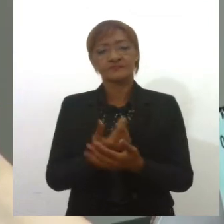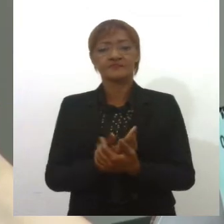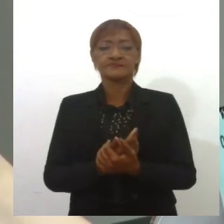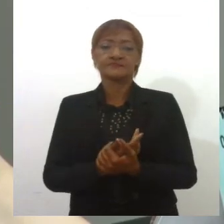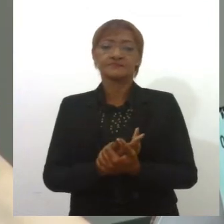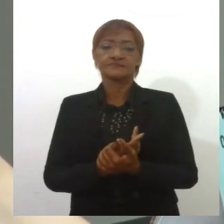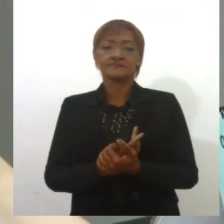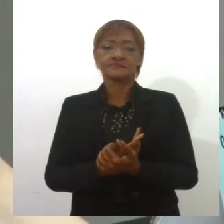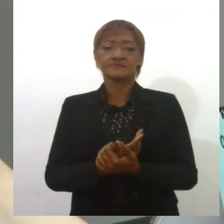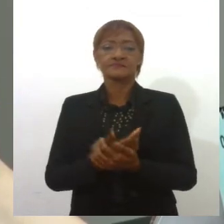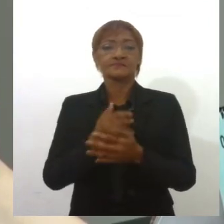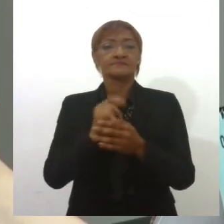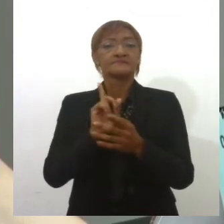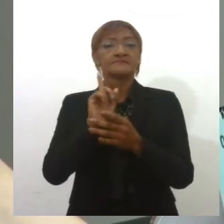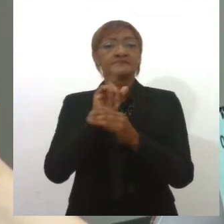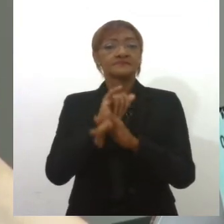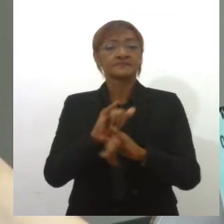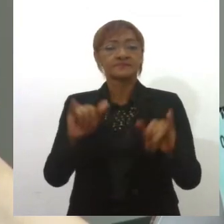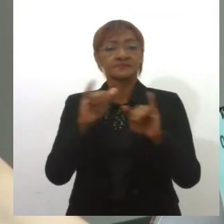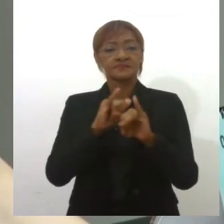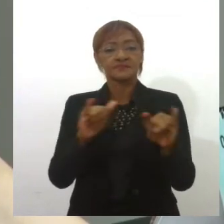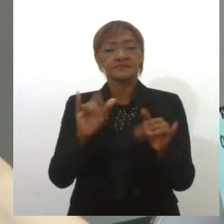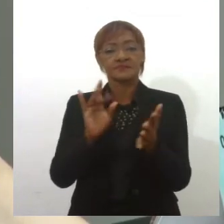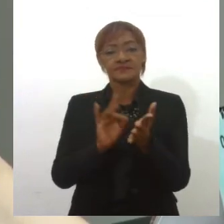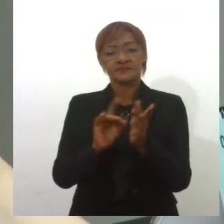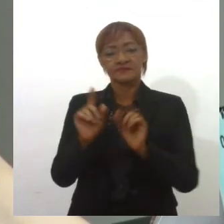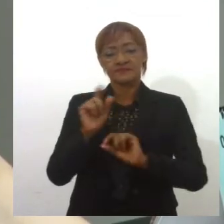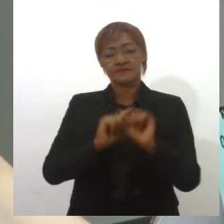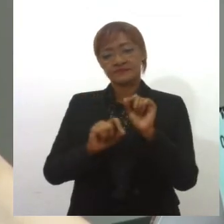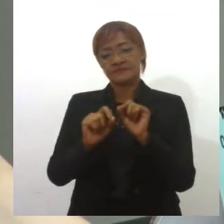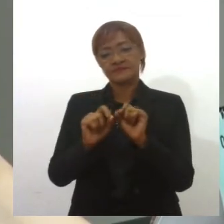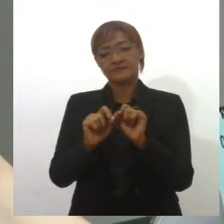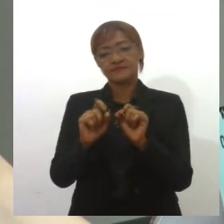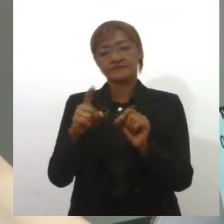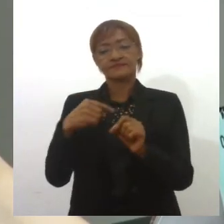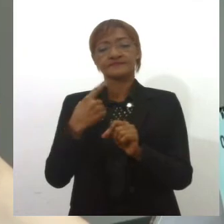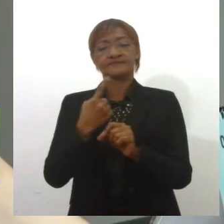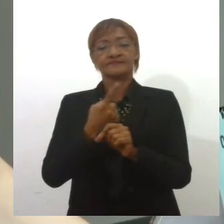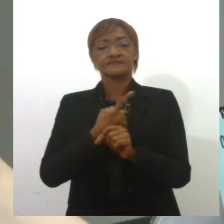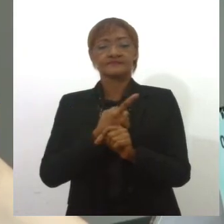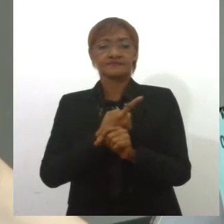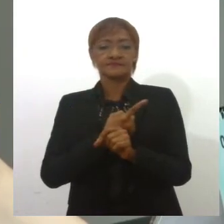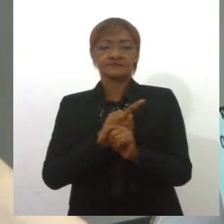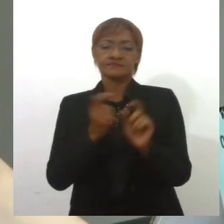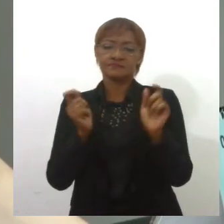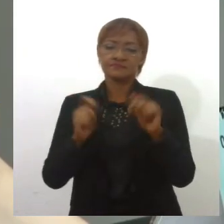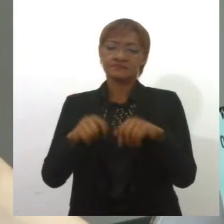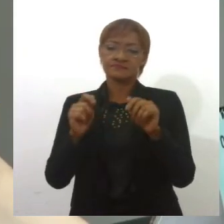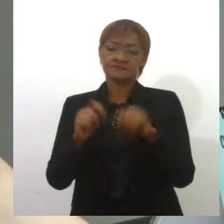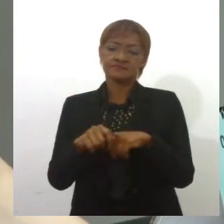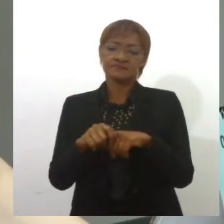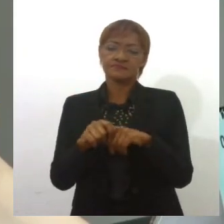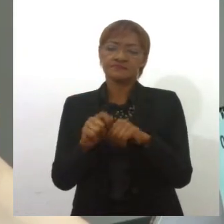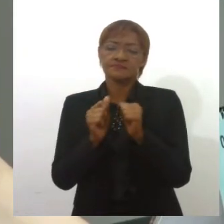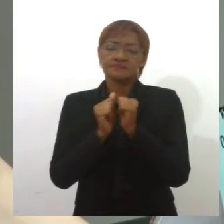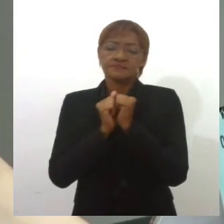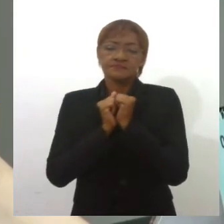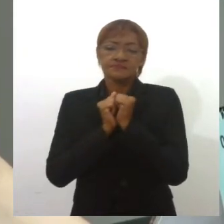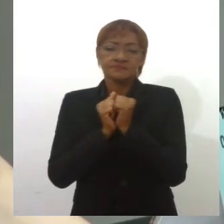dessa campanha, na verdade foi para que a gente se aproximasse um pouco mais da dor das pessoas, para que a